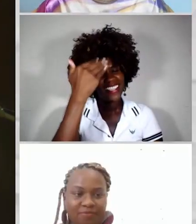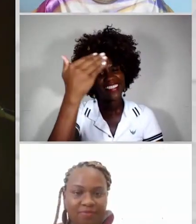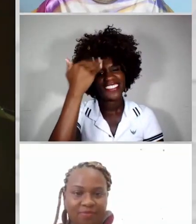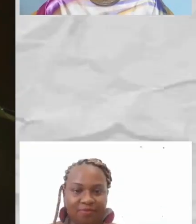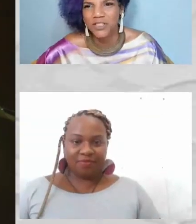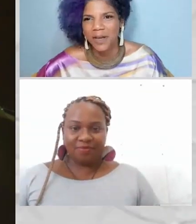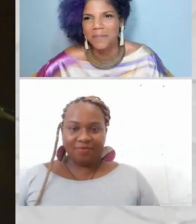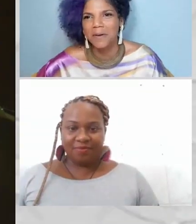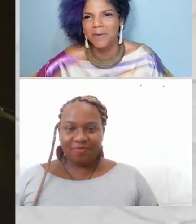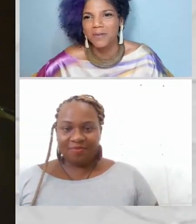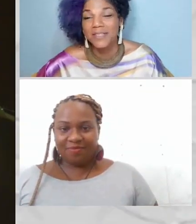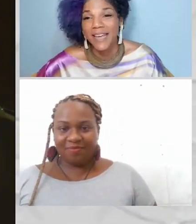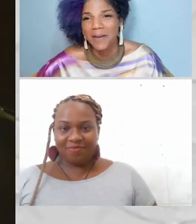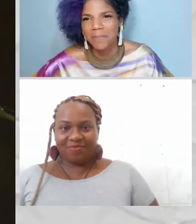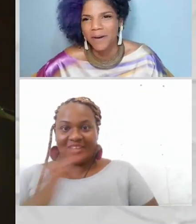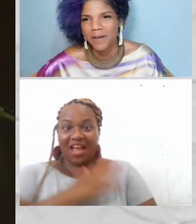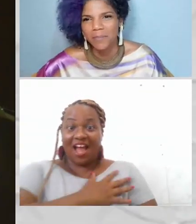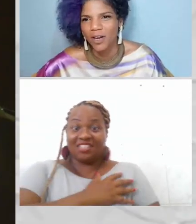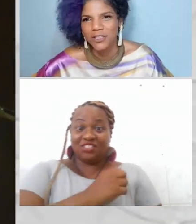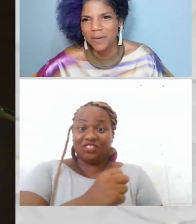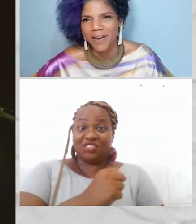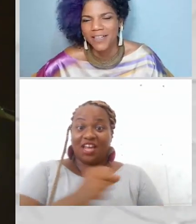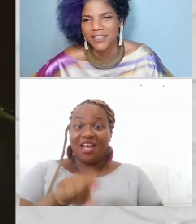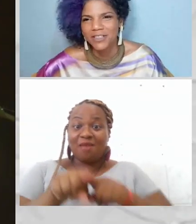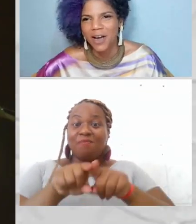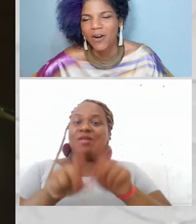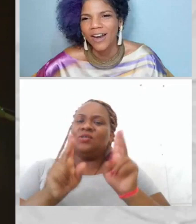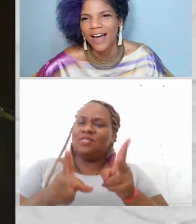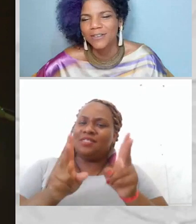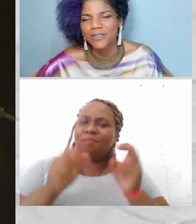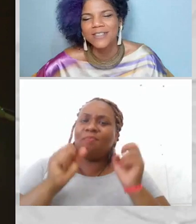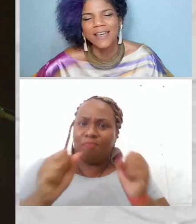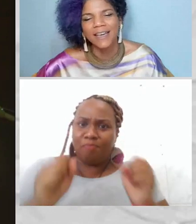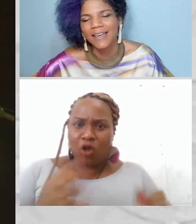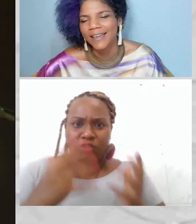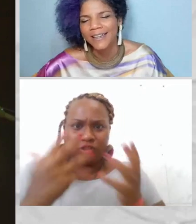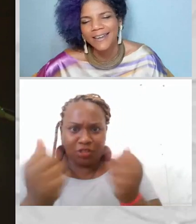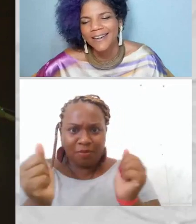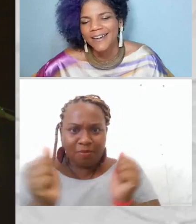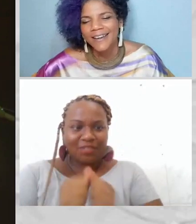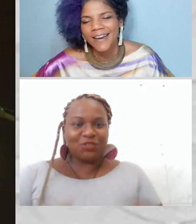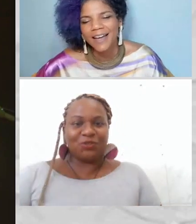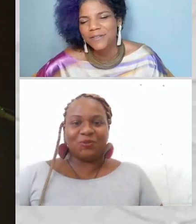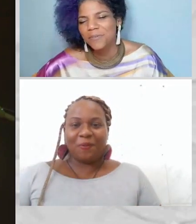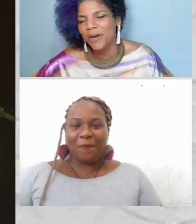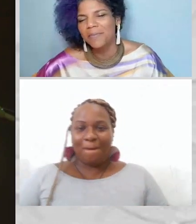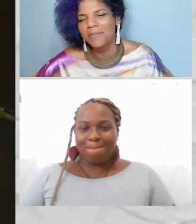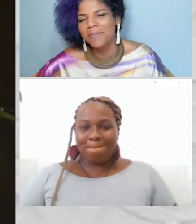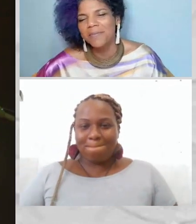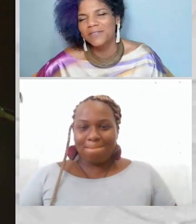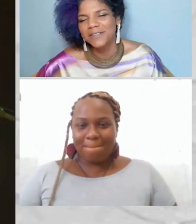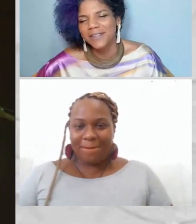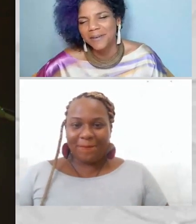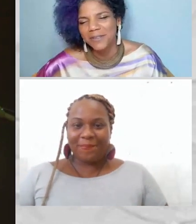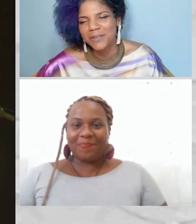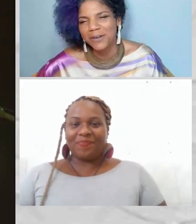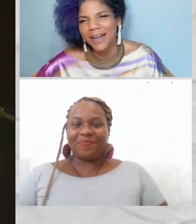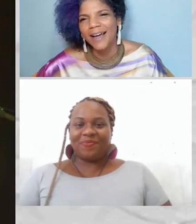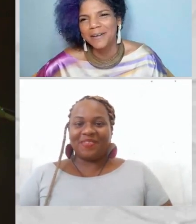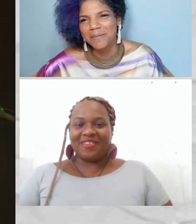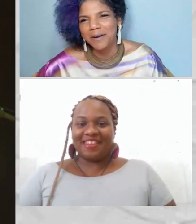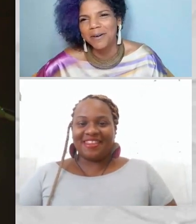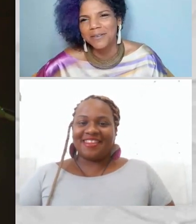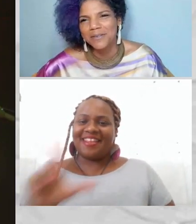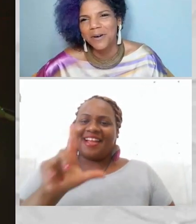viu? Axé, meu irmão, sempre. Pode chamar que a gente está colado. Dizer que, Lazo, meu irmão, você me